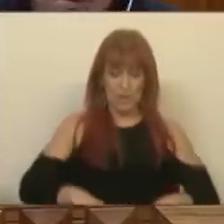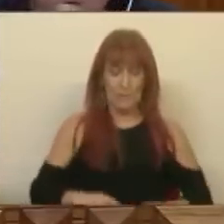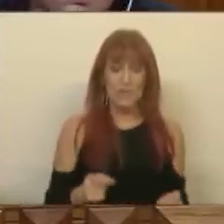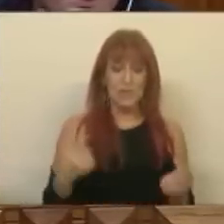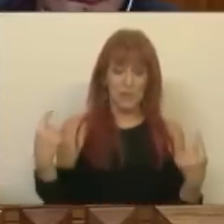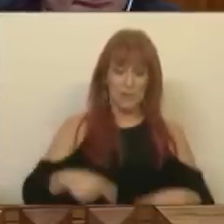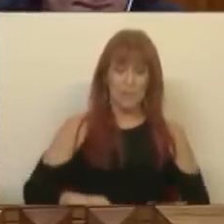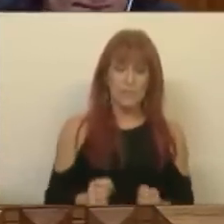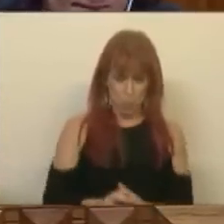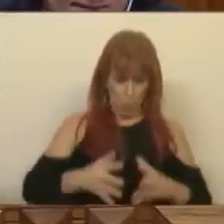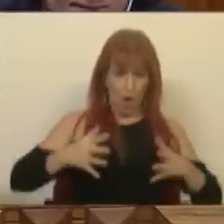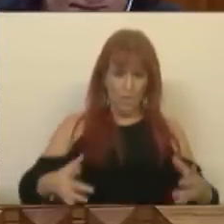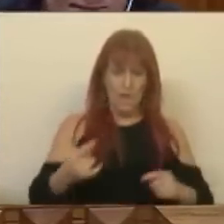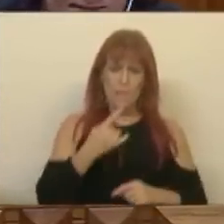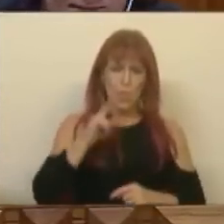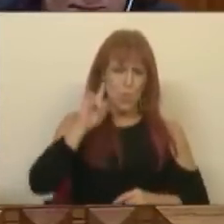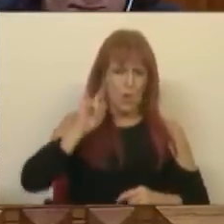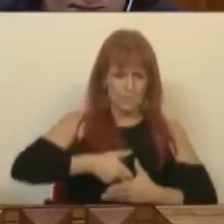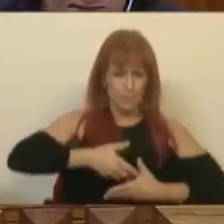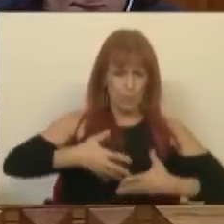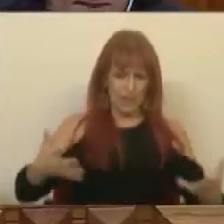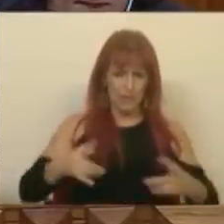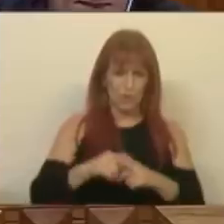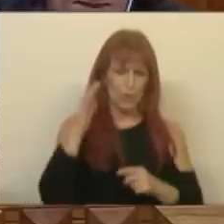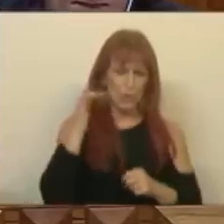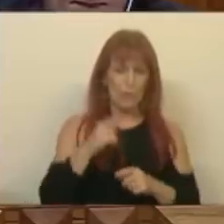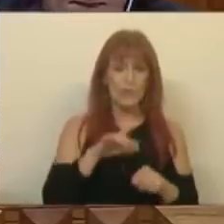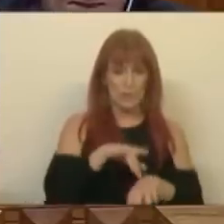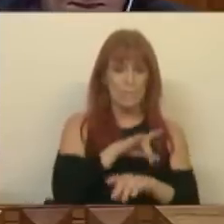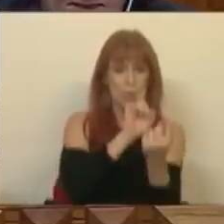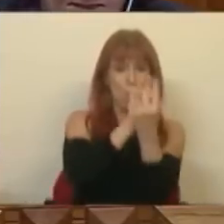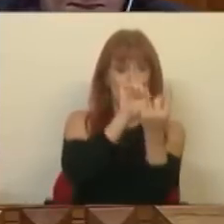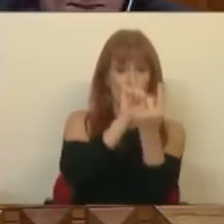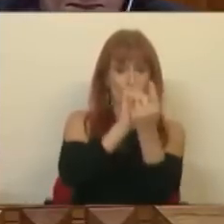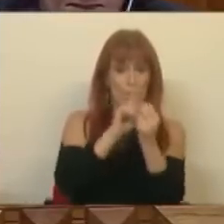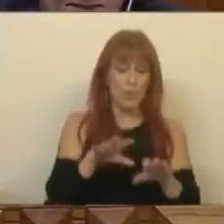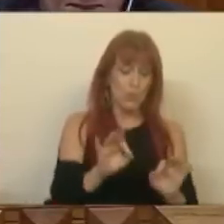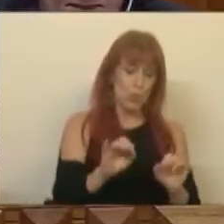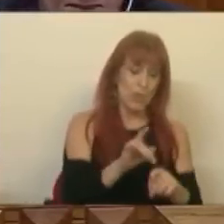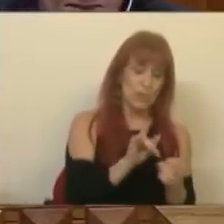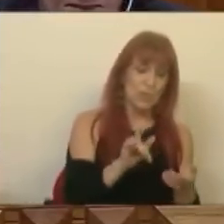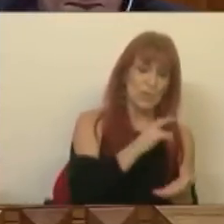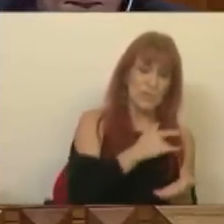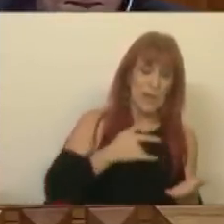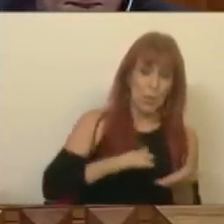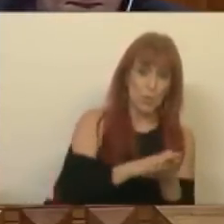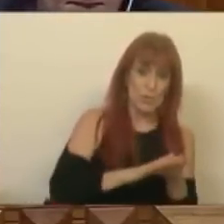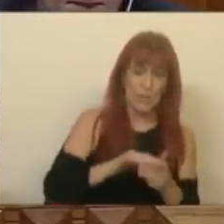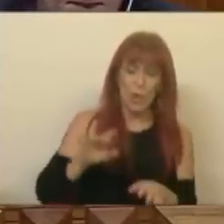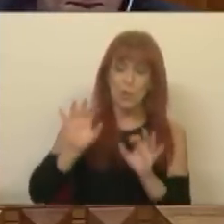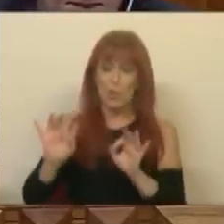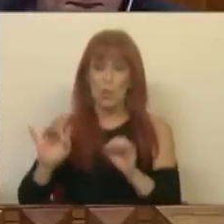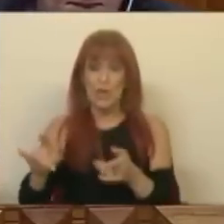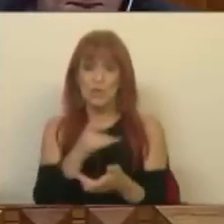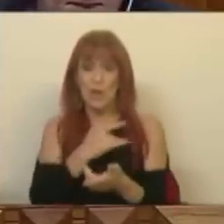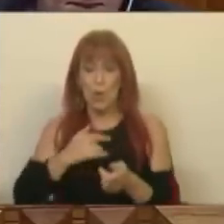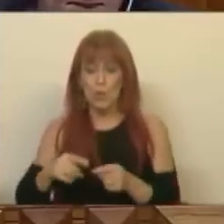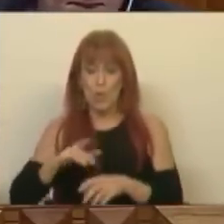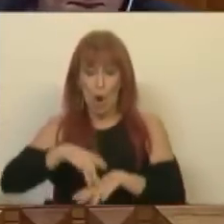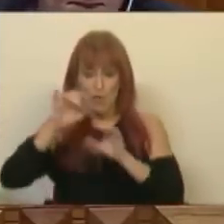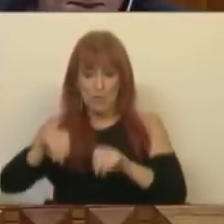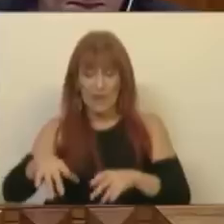temos infelizmente um aumento significativo do número de consultas que eram os cuidados de saúde primários quer nos cuidados de saúde hospitalares